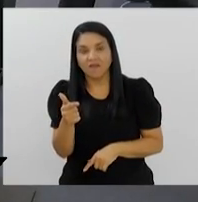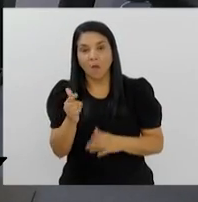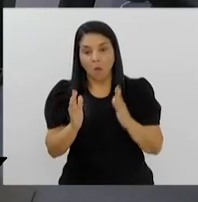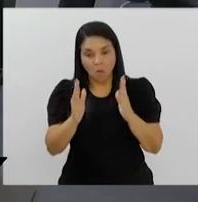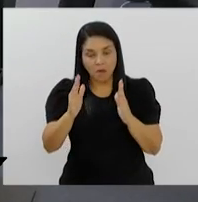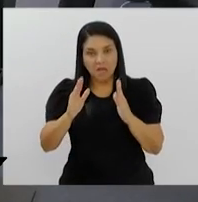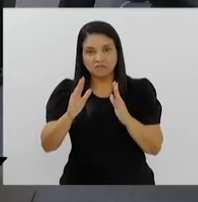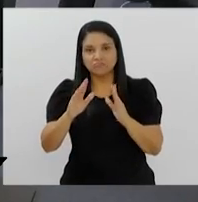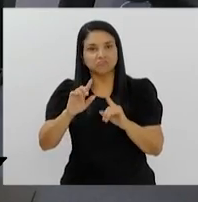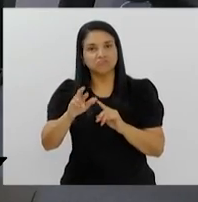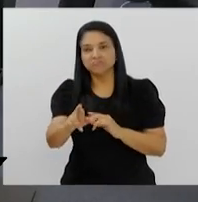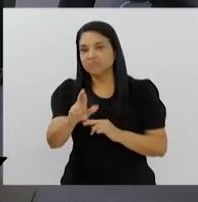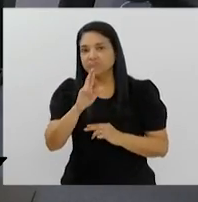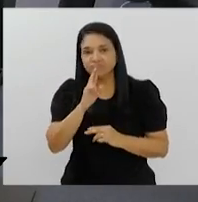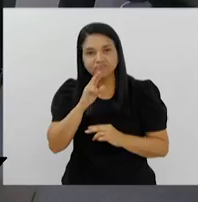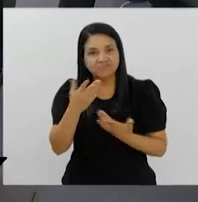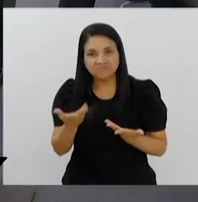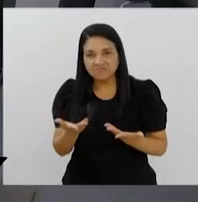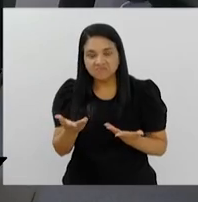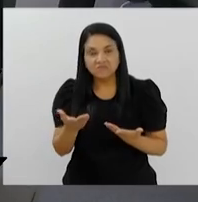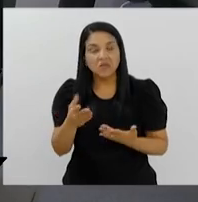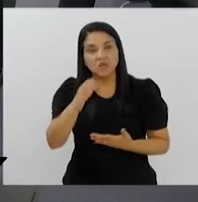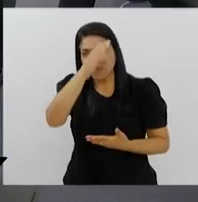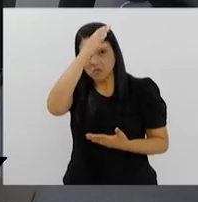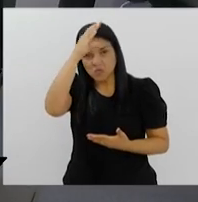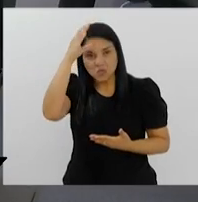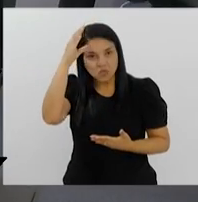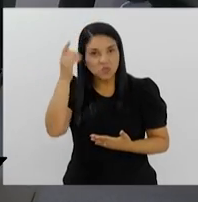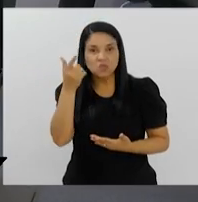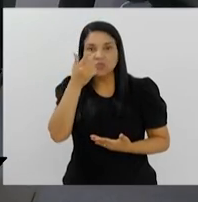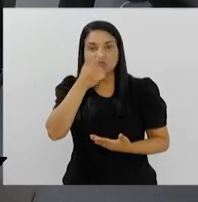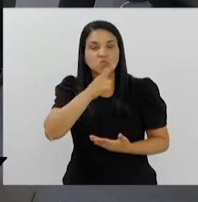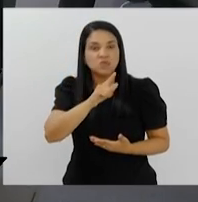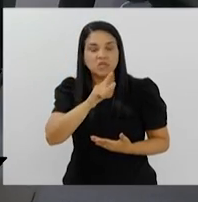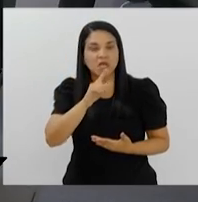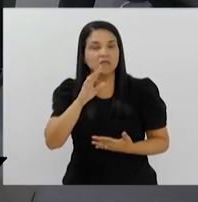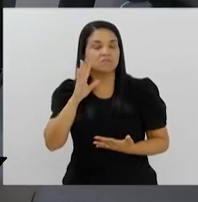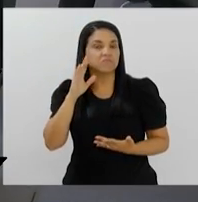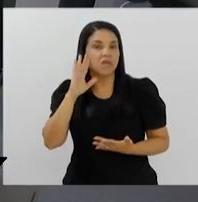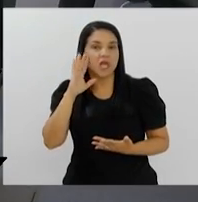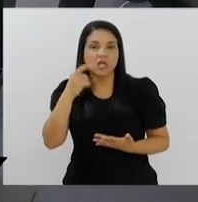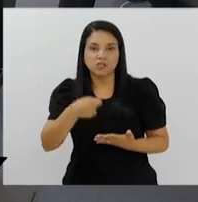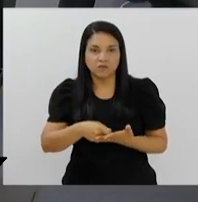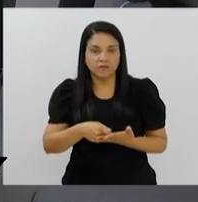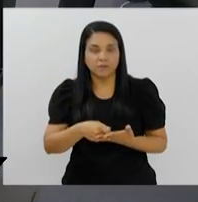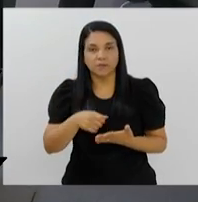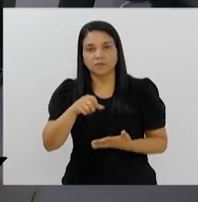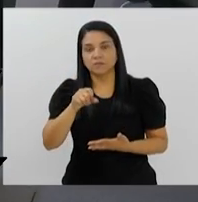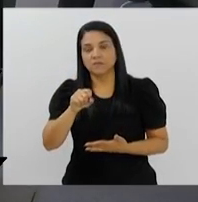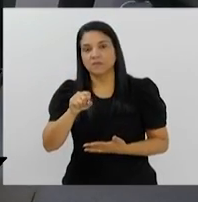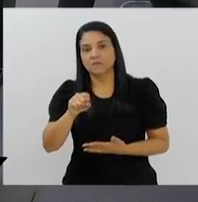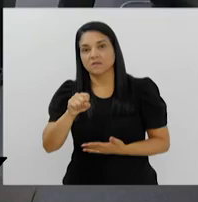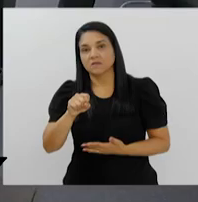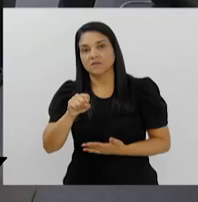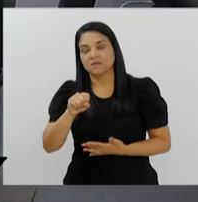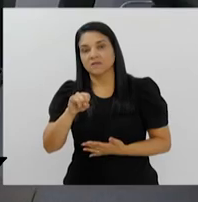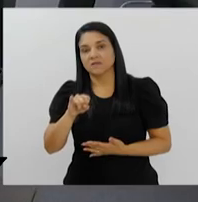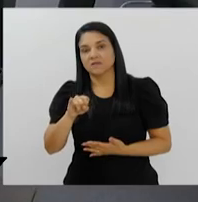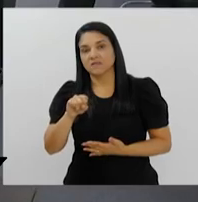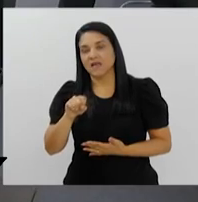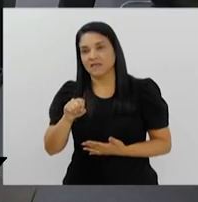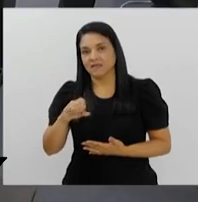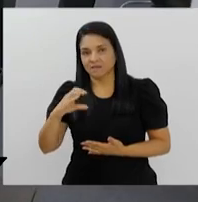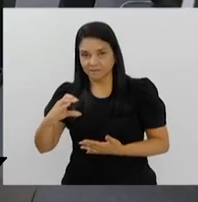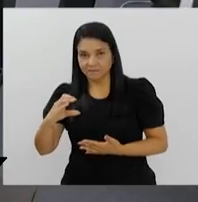prazo o consumidor Não consegue resolver o problema através do saque e vai pro Procom hum vai pra Justiça sim por isso